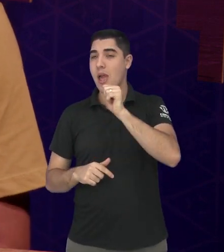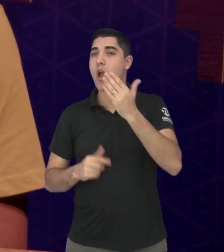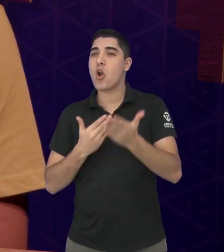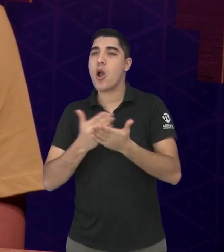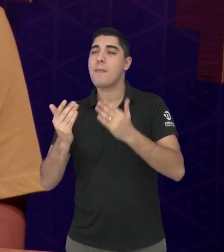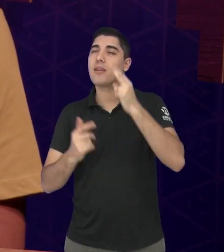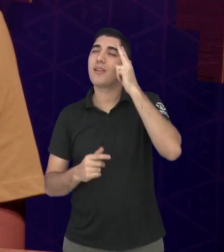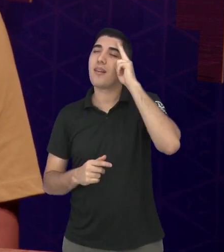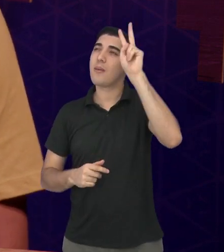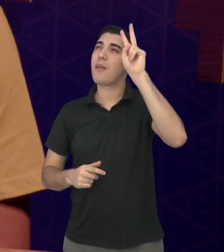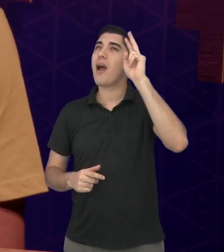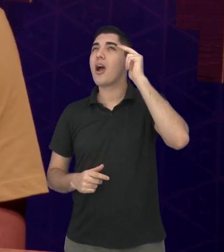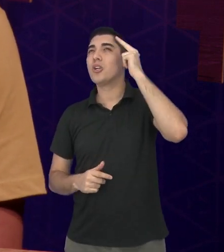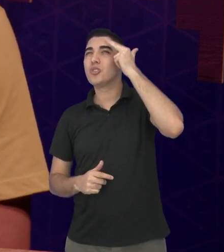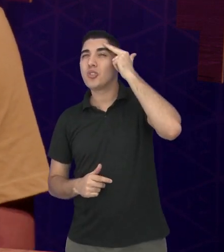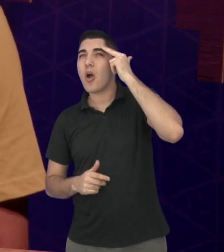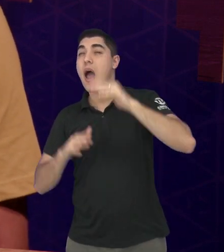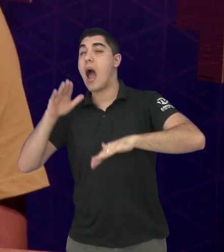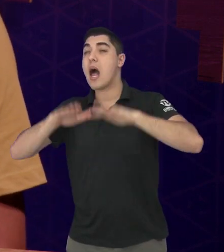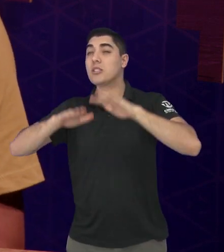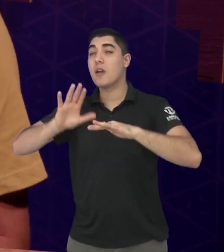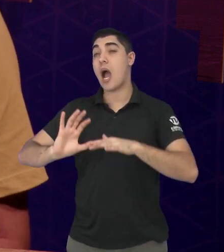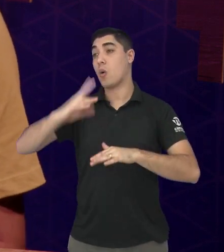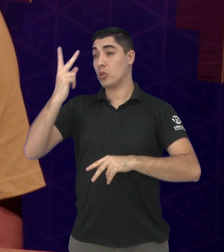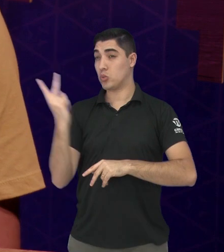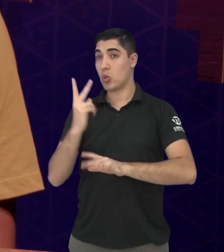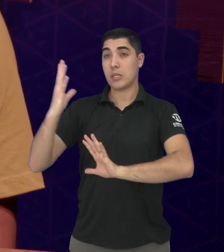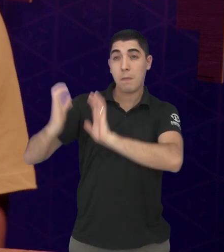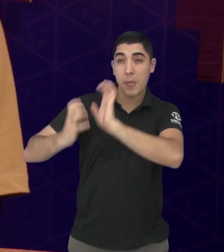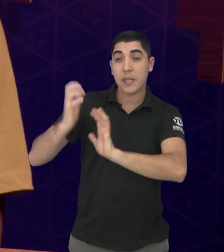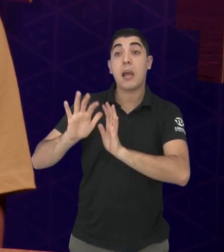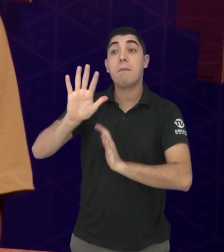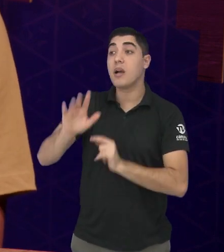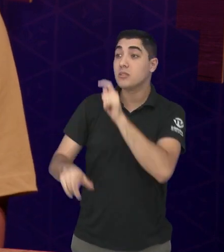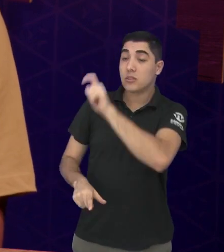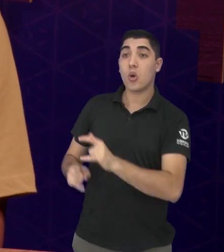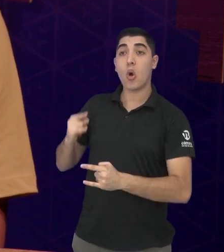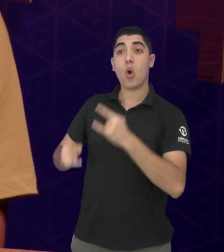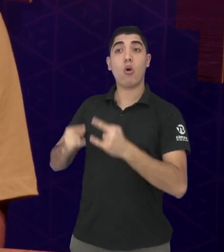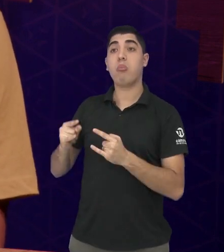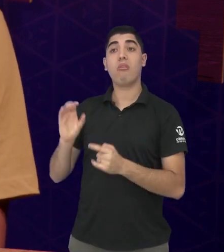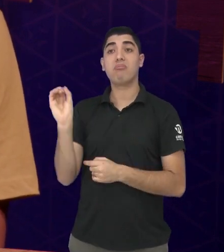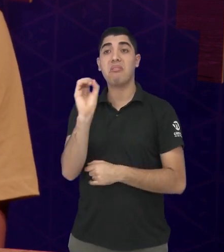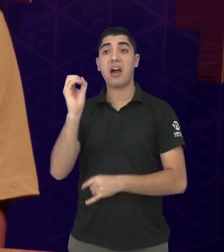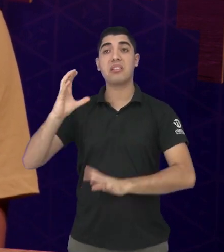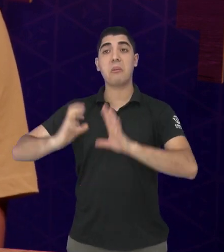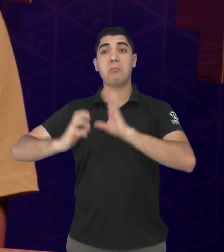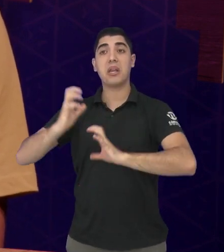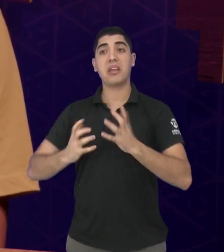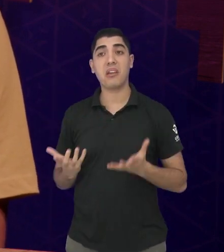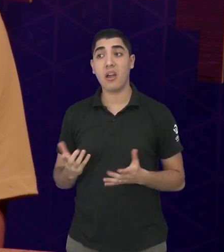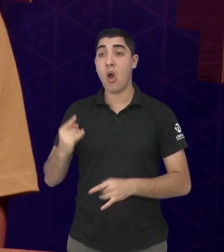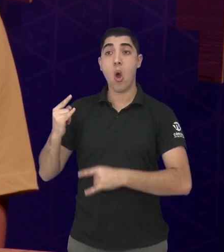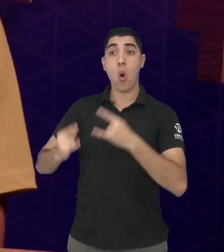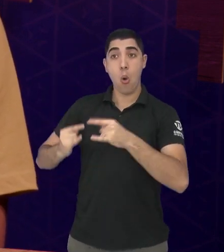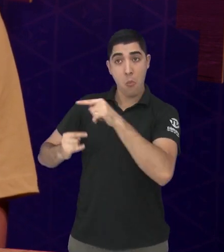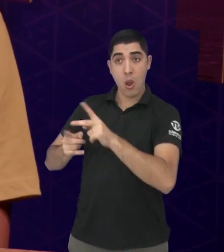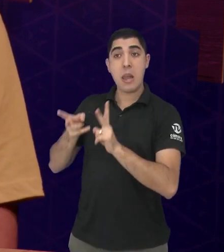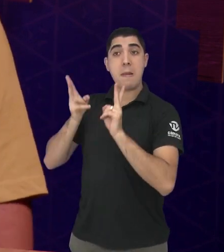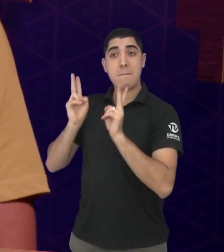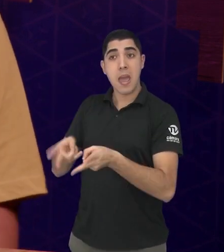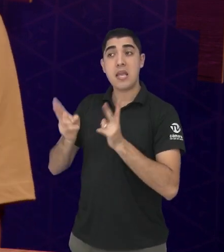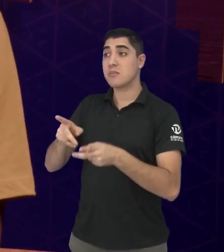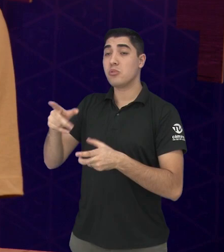momentos que ela e o marido discordavam e o robô não faz isso. O robô, ele não discorda, o